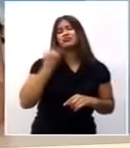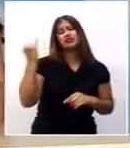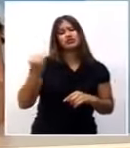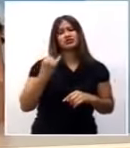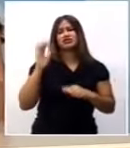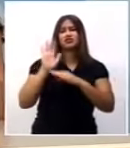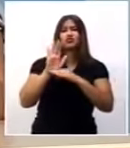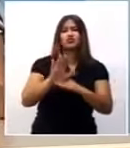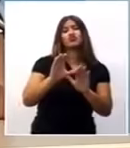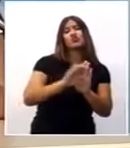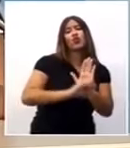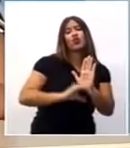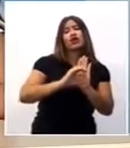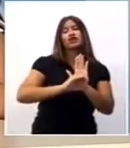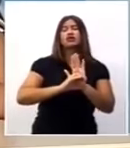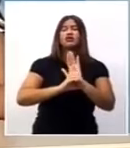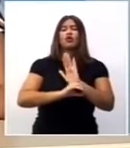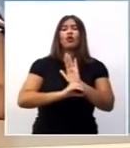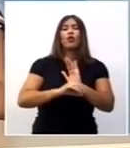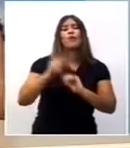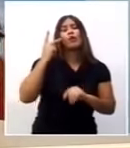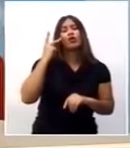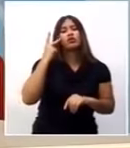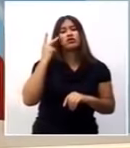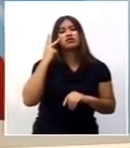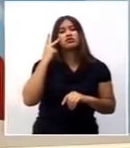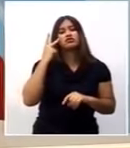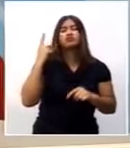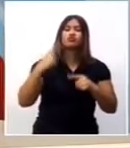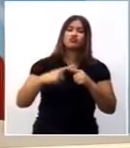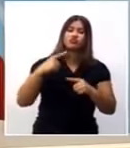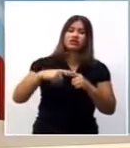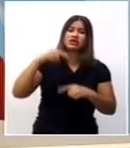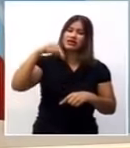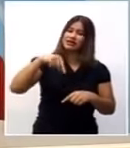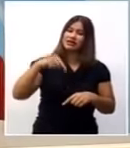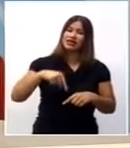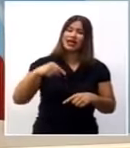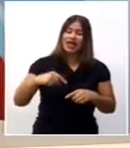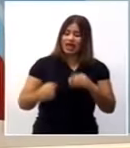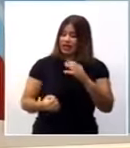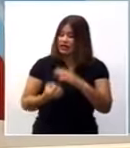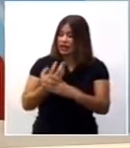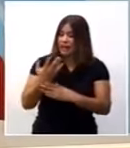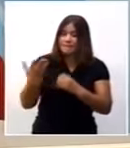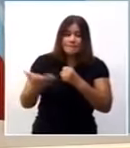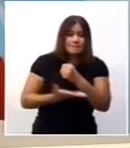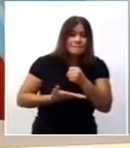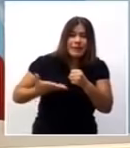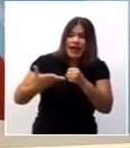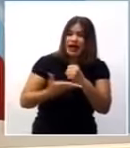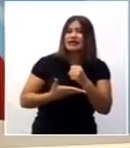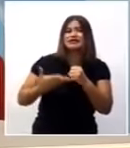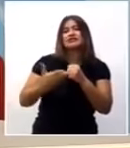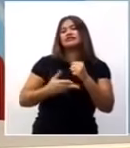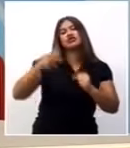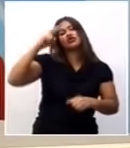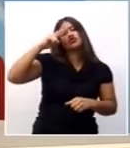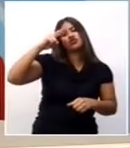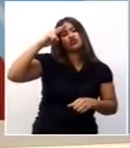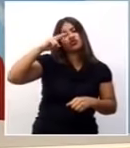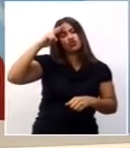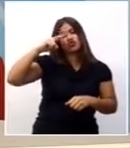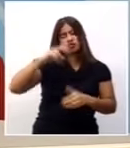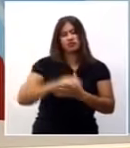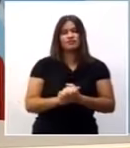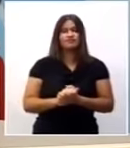currículo paulista. Porque fonte histórica é a base do currículo da atitude historiadora. É vocês aprenderem a analisar e observar alguma fonte